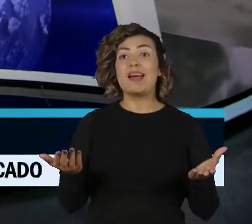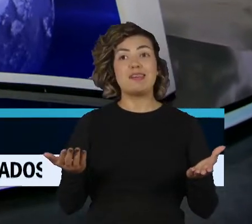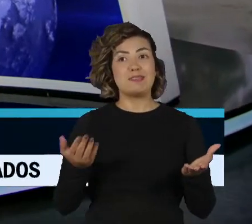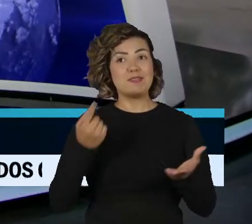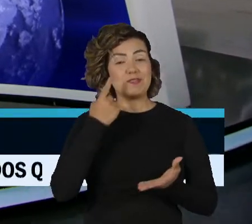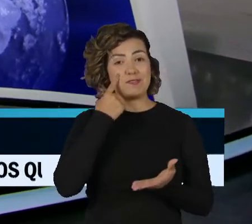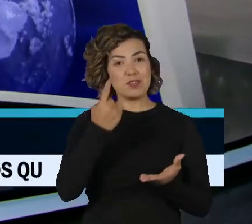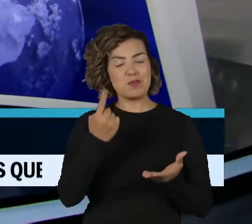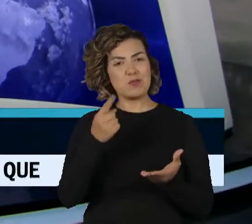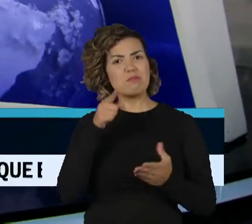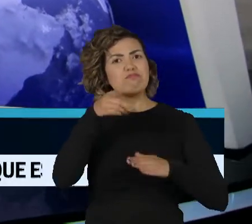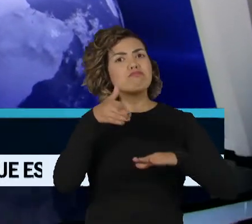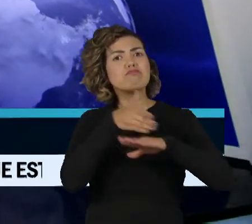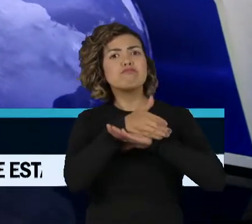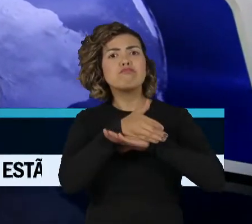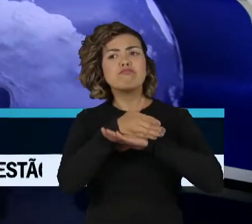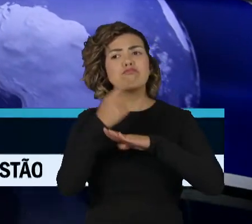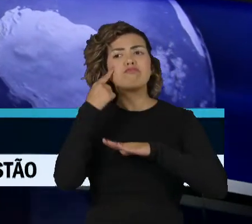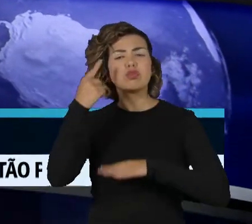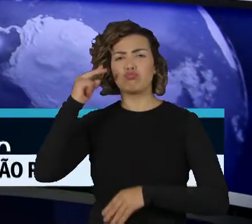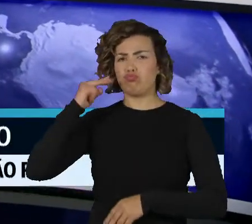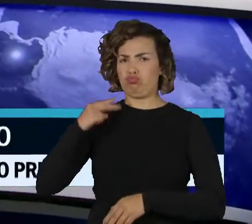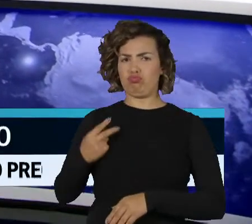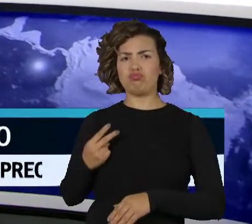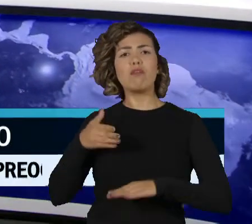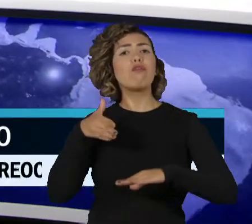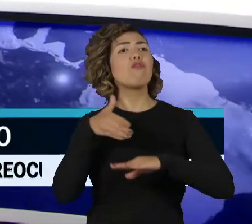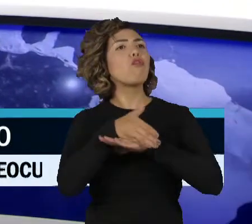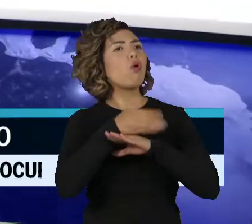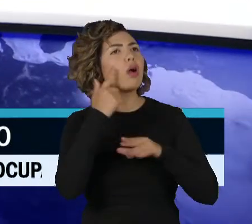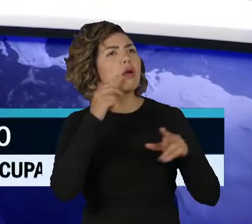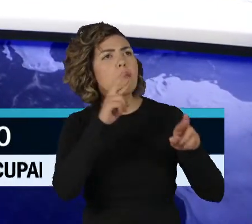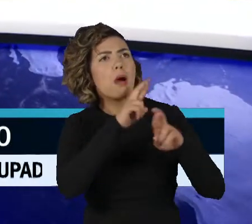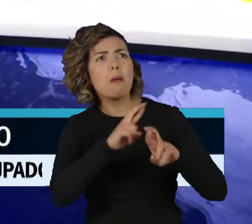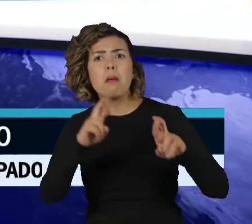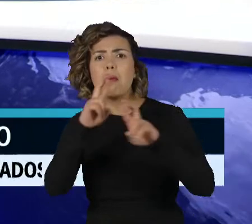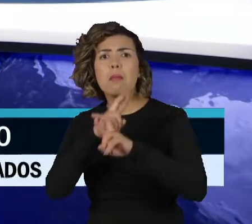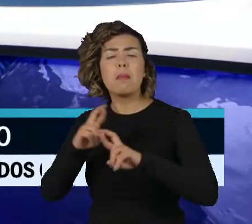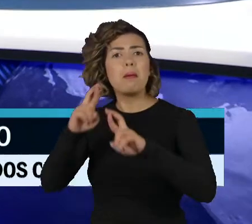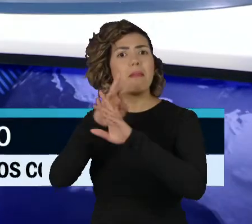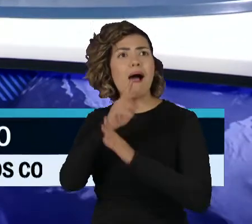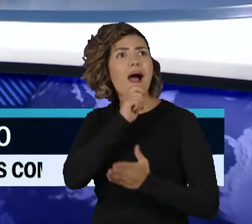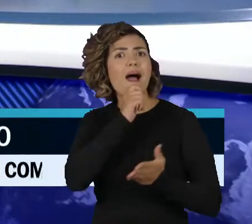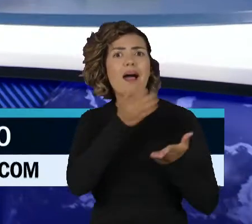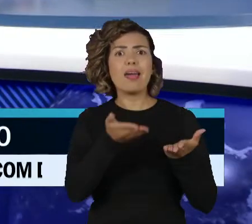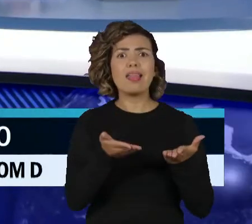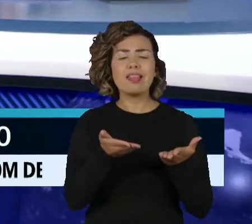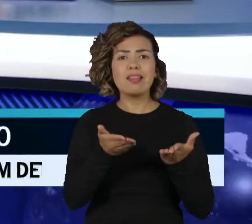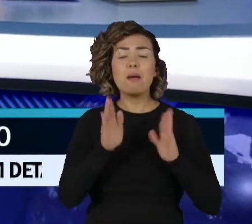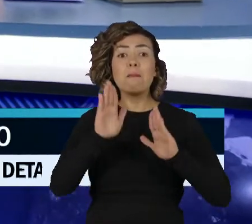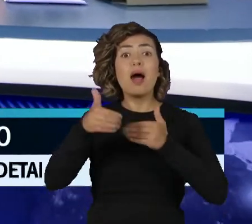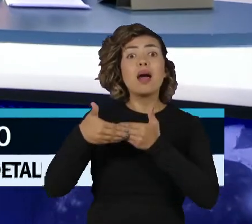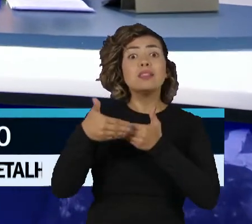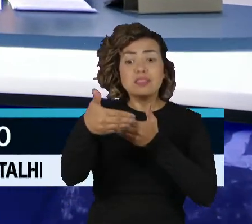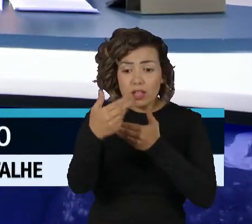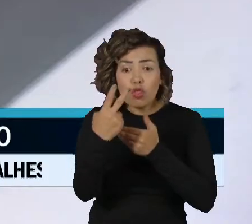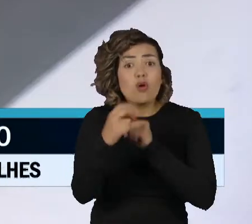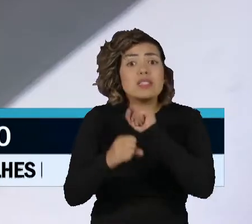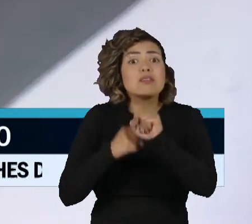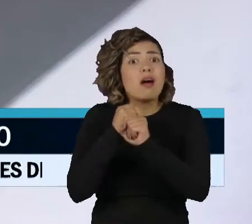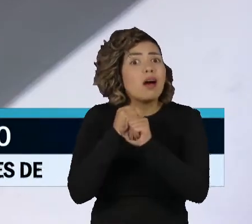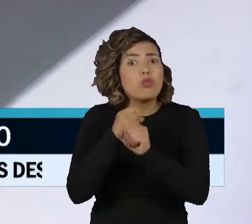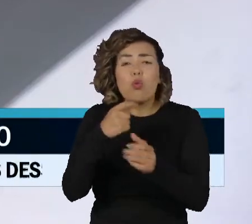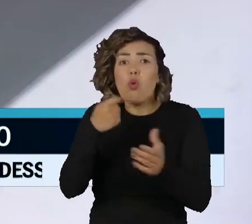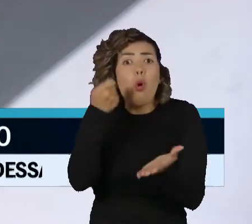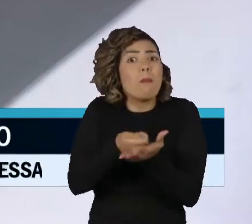A repórter entrou na loja, a lâmpada estava lá para vender, tá, para quem quiser comprar. Tem 2 anos só para esse tipo de lâmpada sumir do mercado. Como, então? E, não,